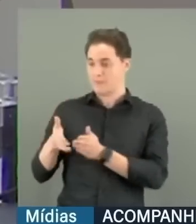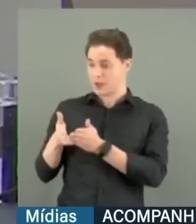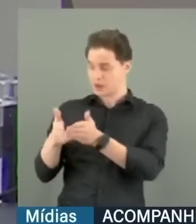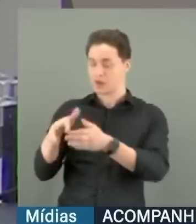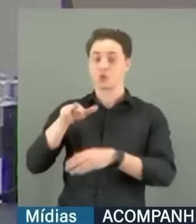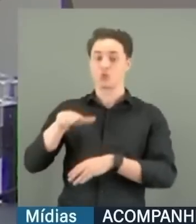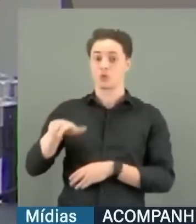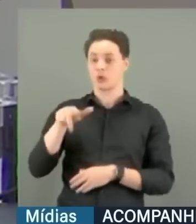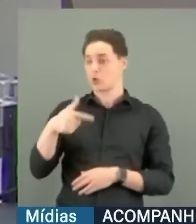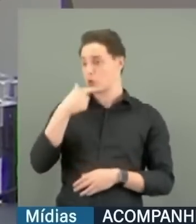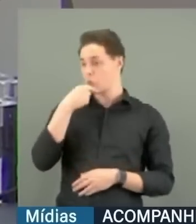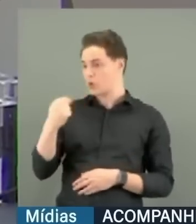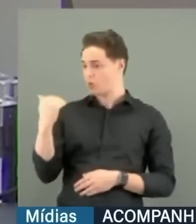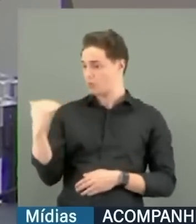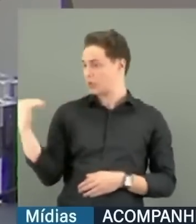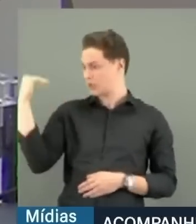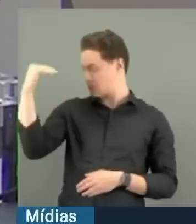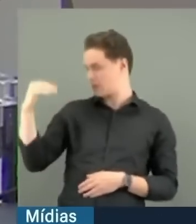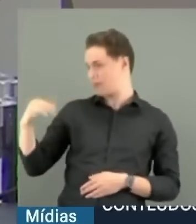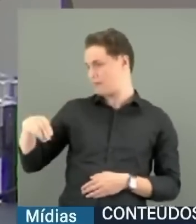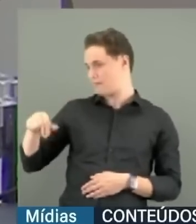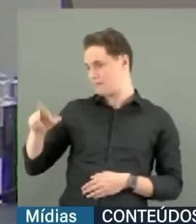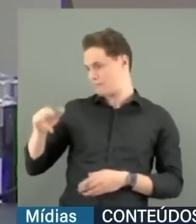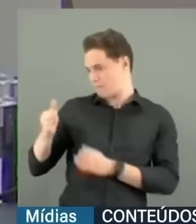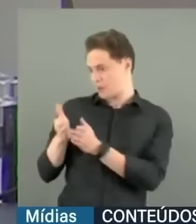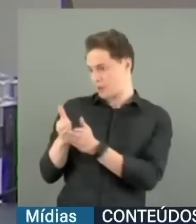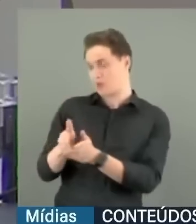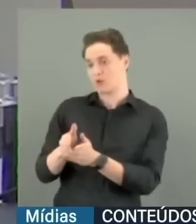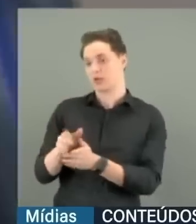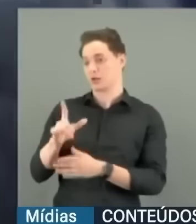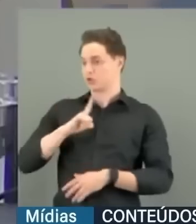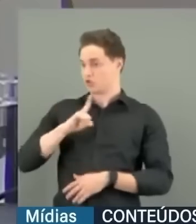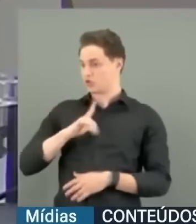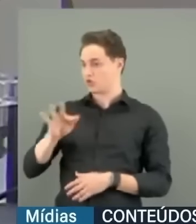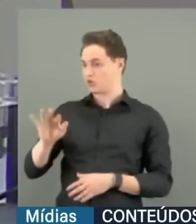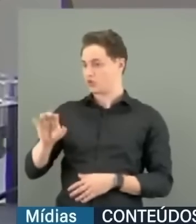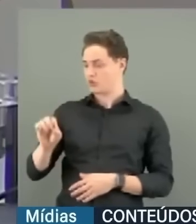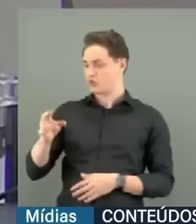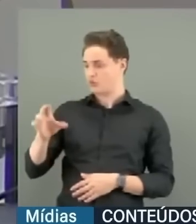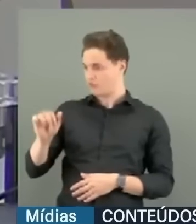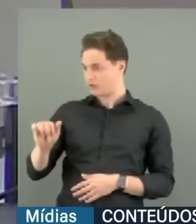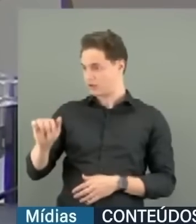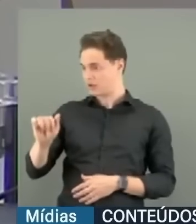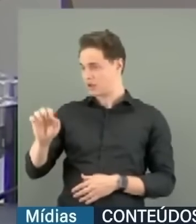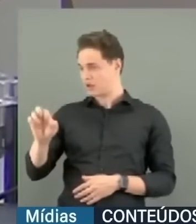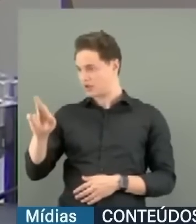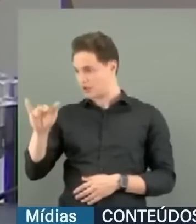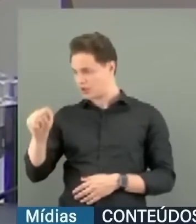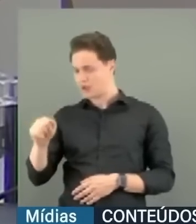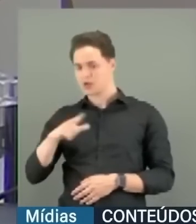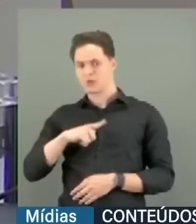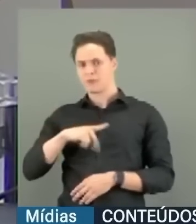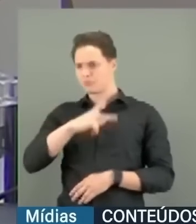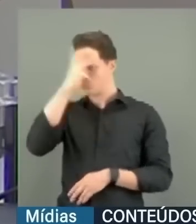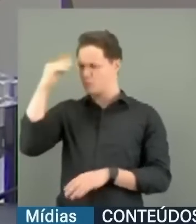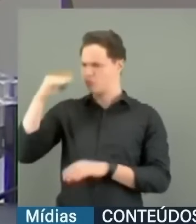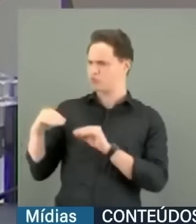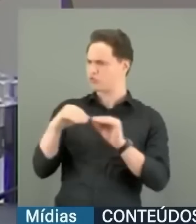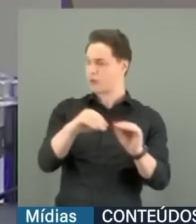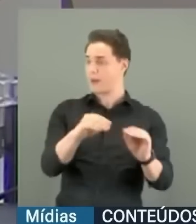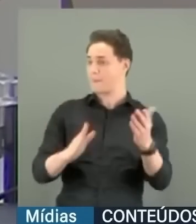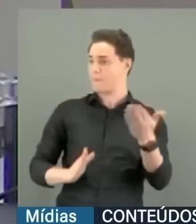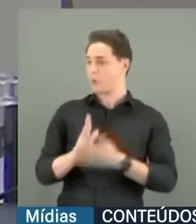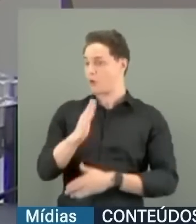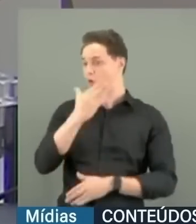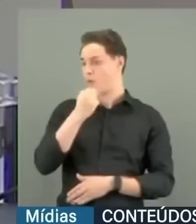o comandante da Marinha. No caso da Força Aérea, não era o comandante da Força Aérea. Estavam levando para aprovação do